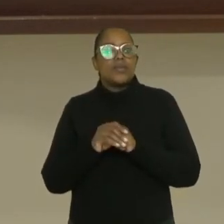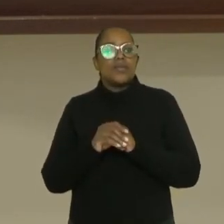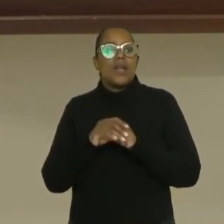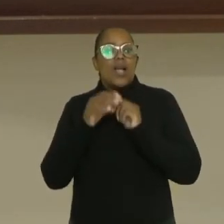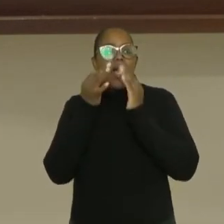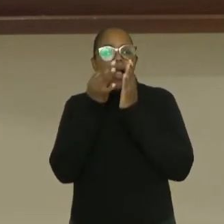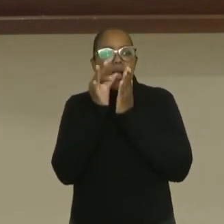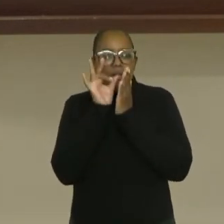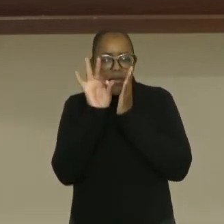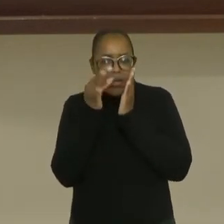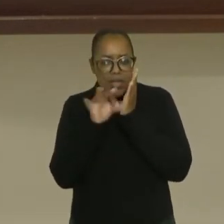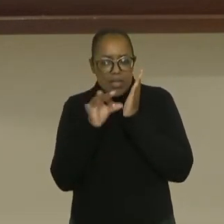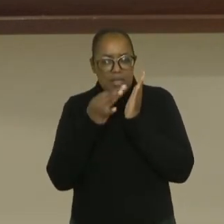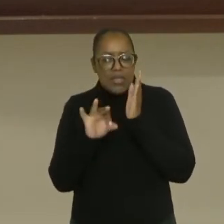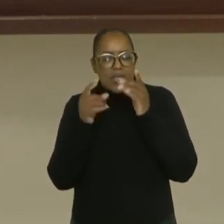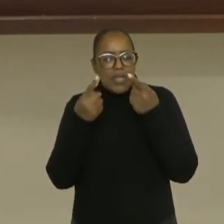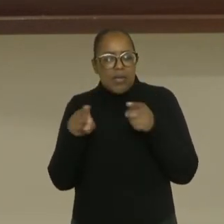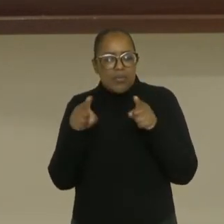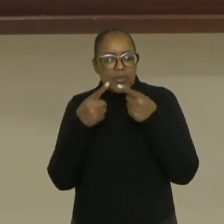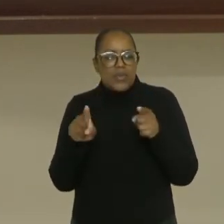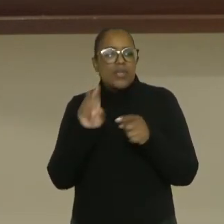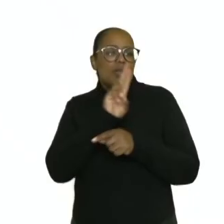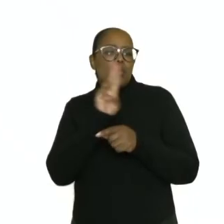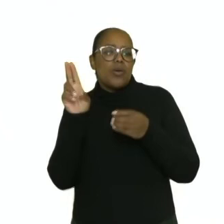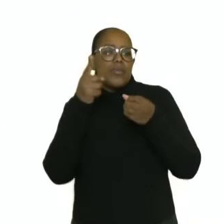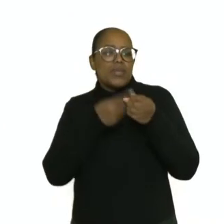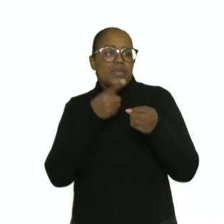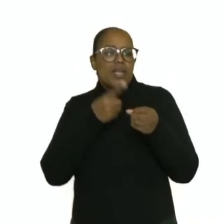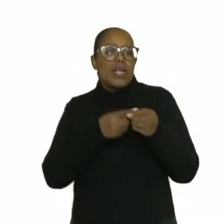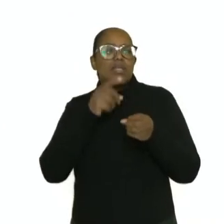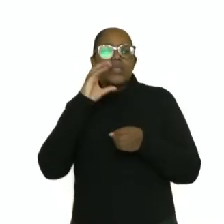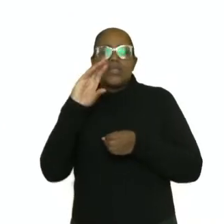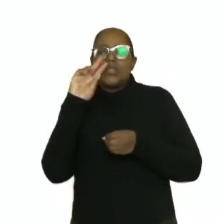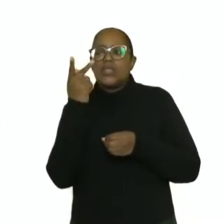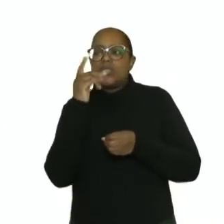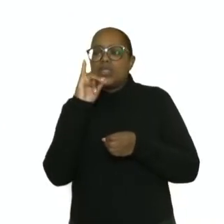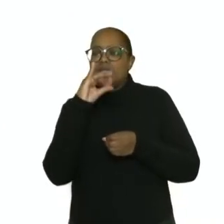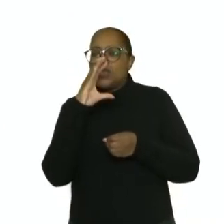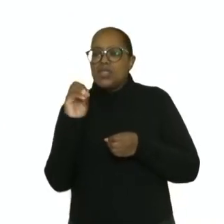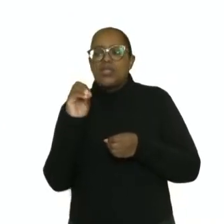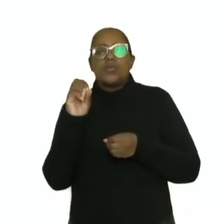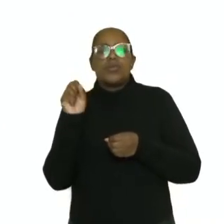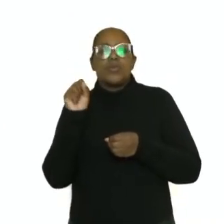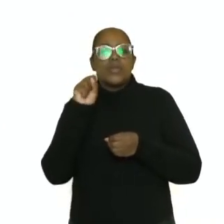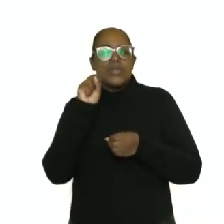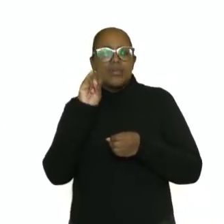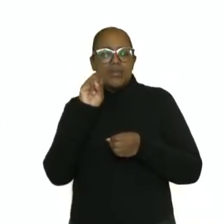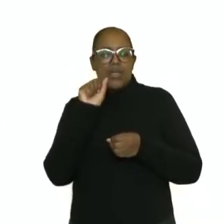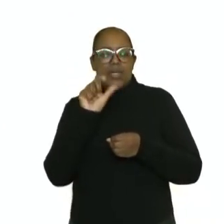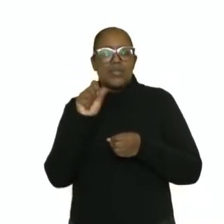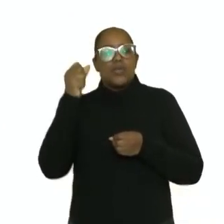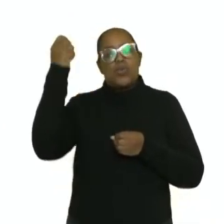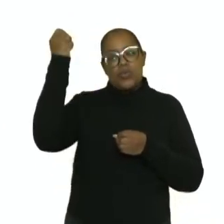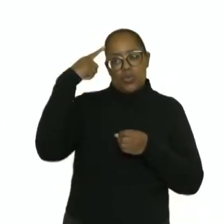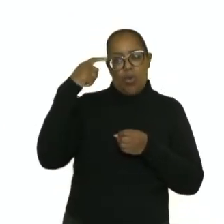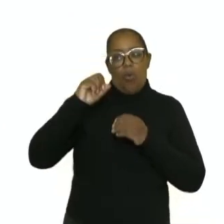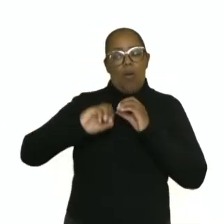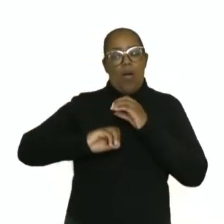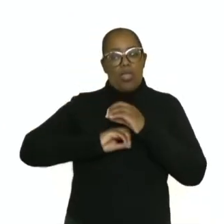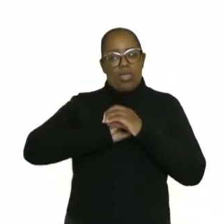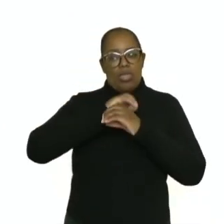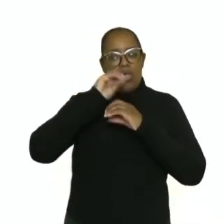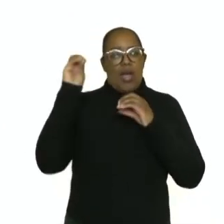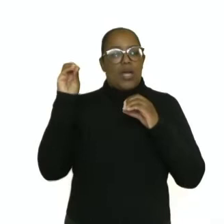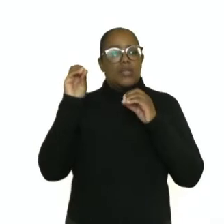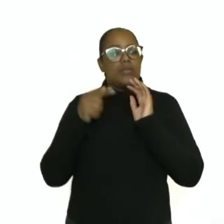Analise um trecho da música A Cidade, de Chico Science. Então, o sol nasce e ilumina as pedras